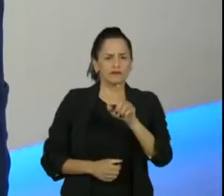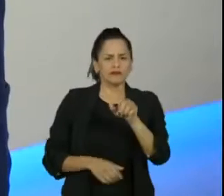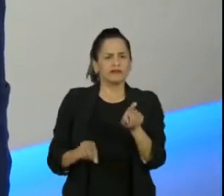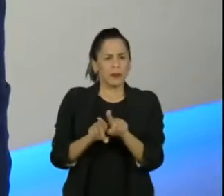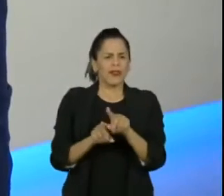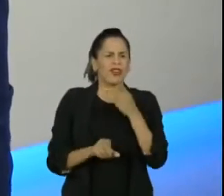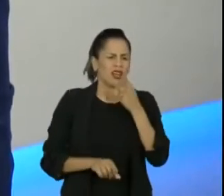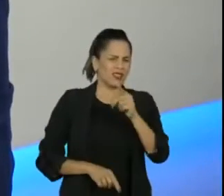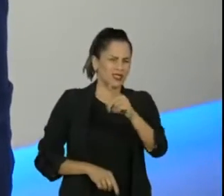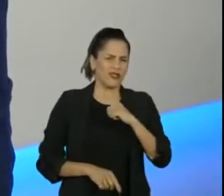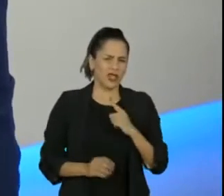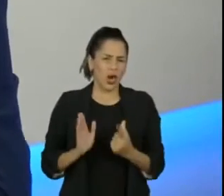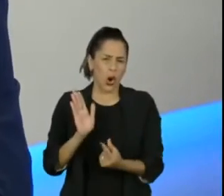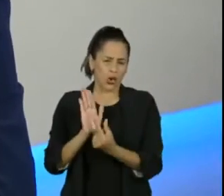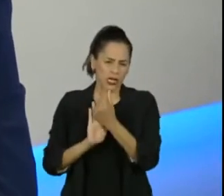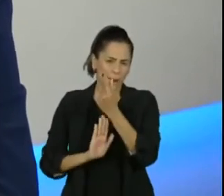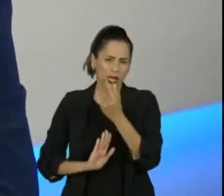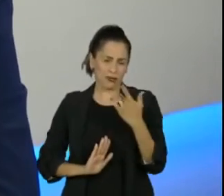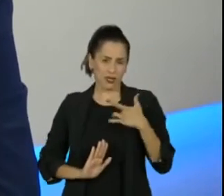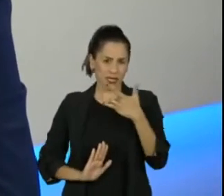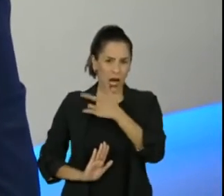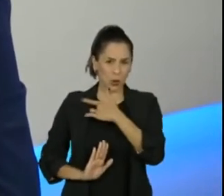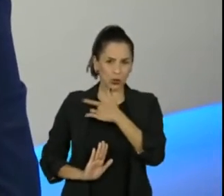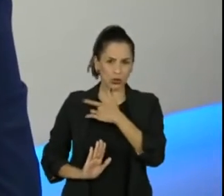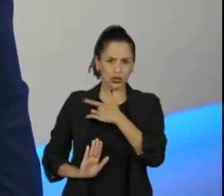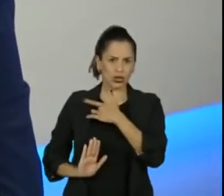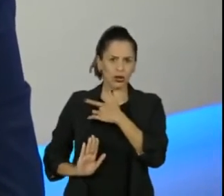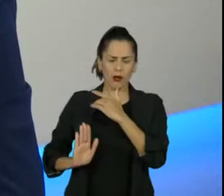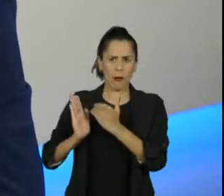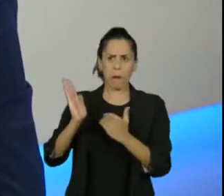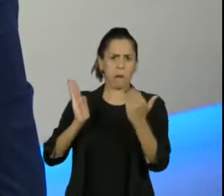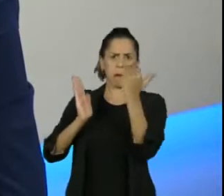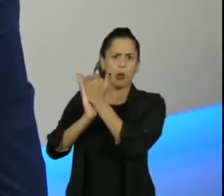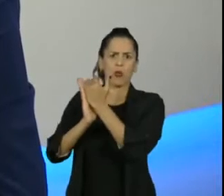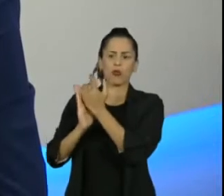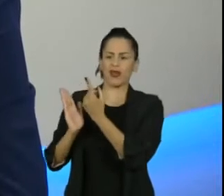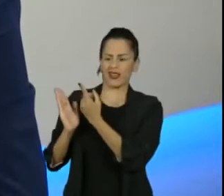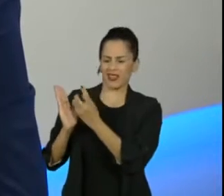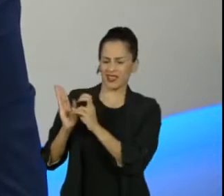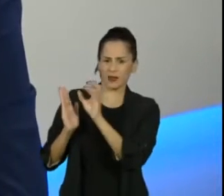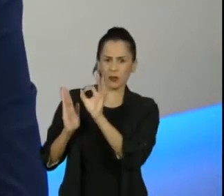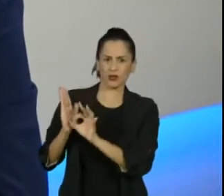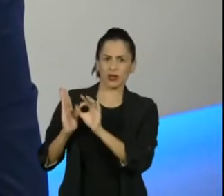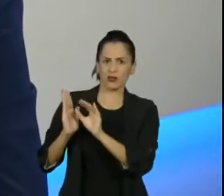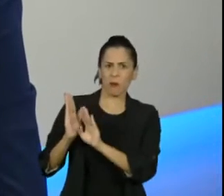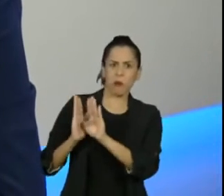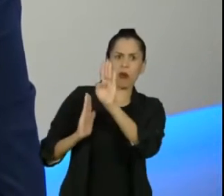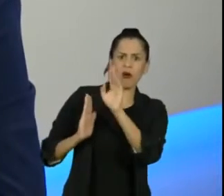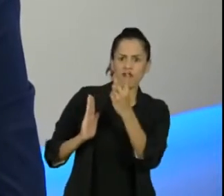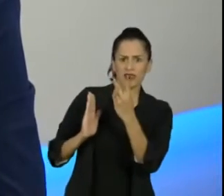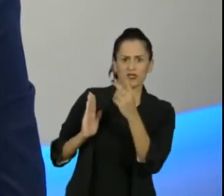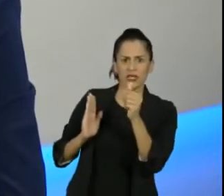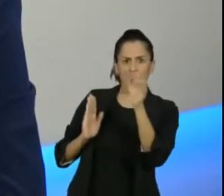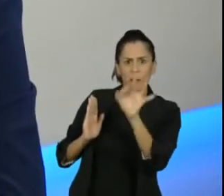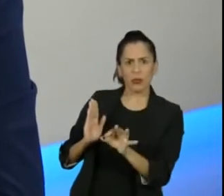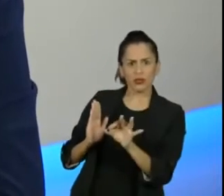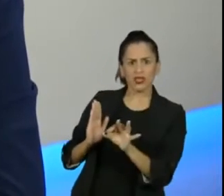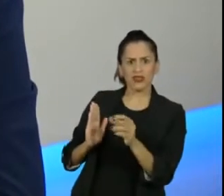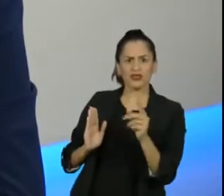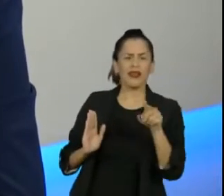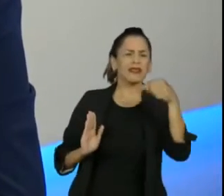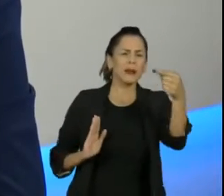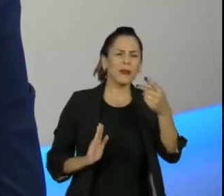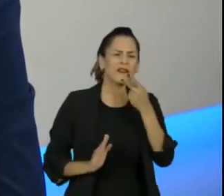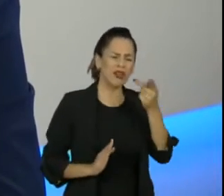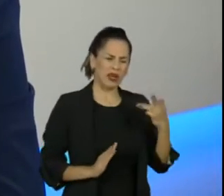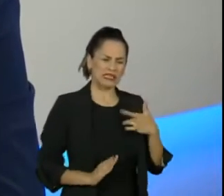da saúde, né? De 15% para 27%, 27,5%, e na campanha o senhor chamou de porcaria, dizendo que é a melhor porcaria do Brasil, mas continua